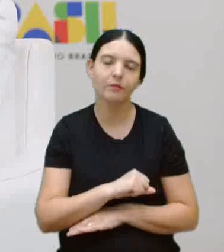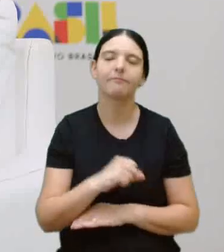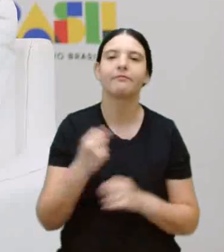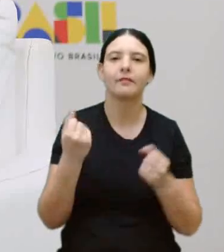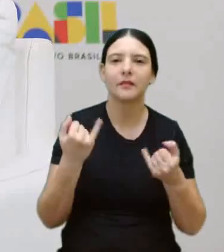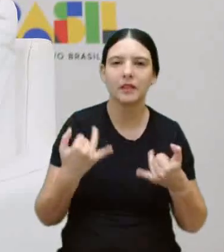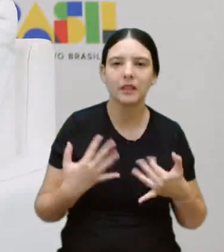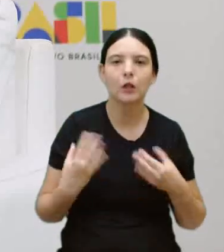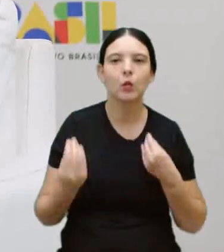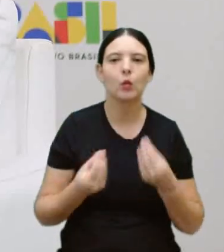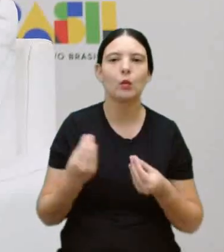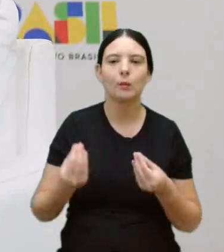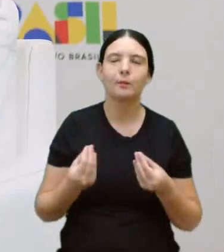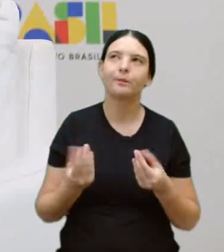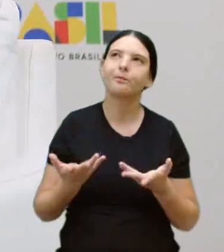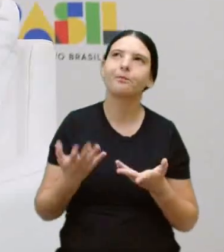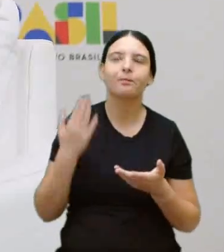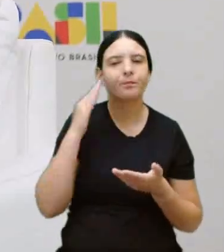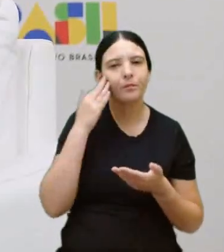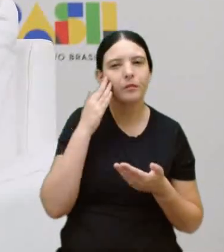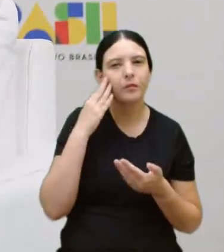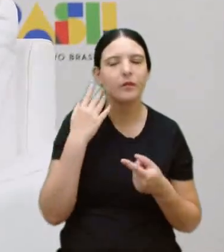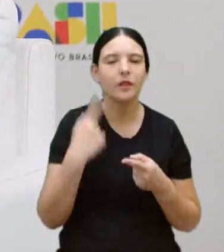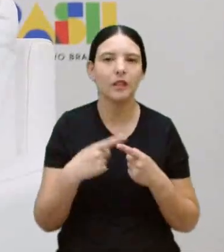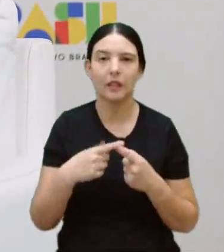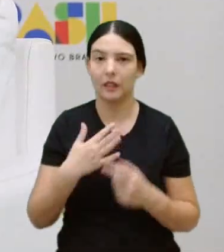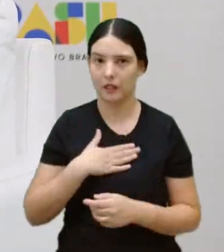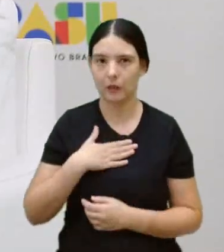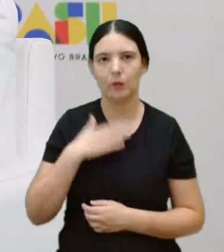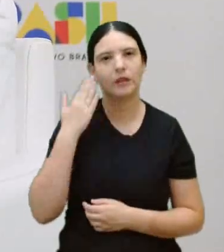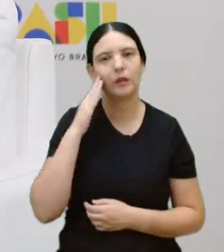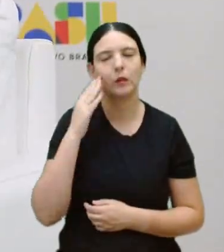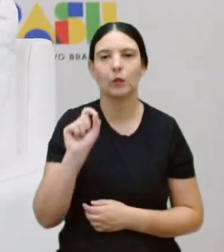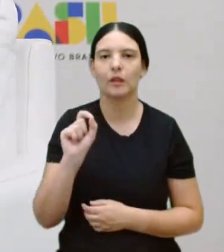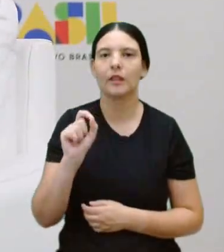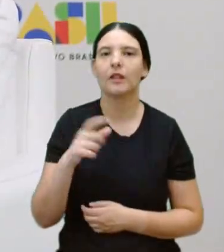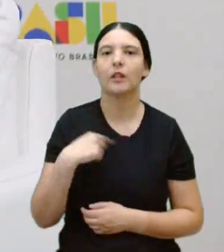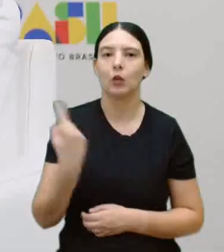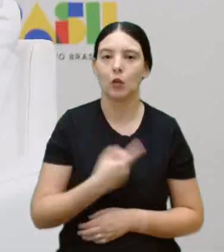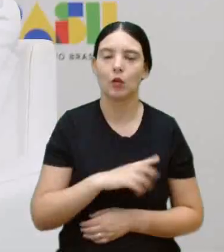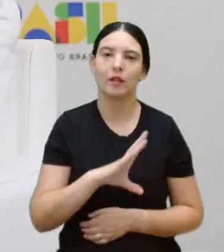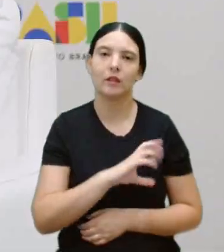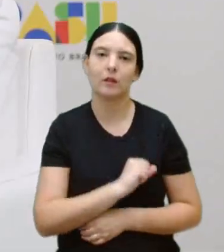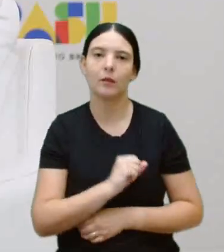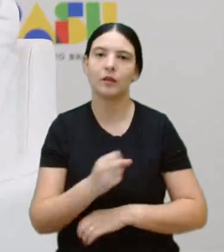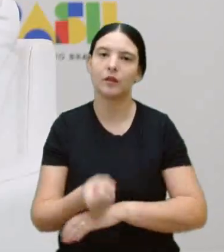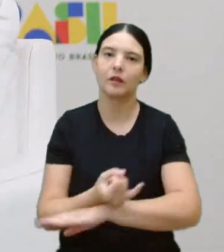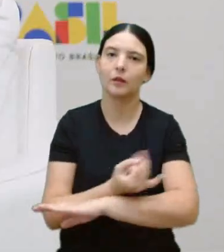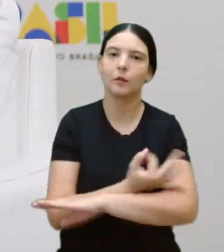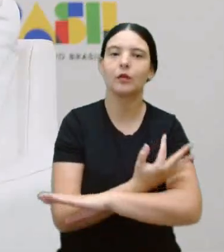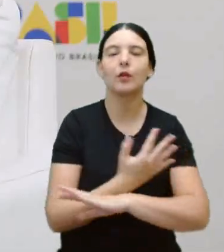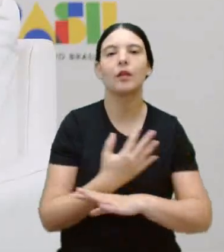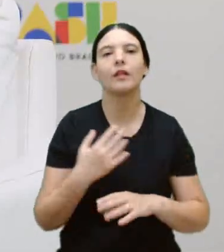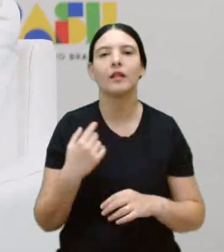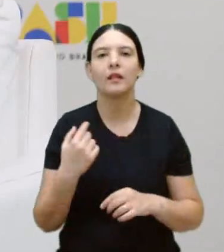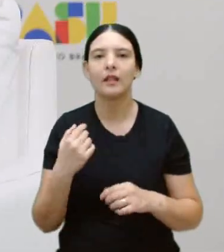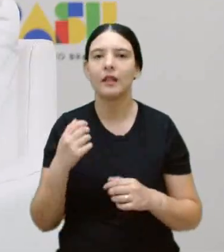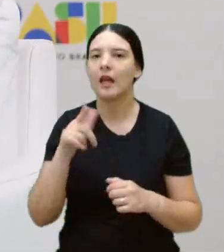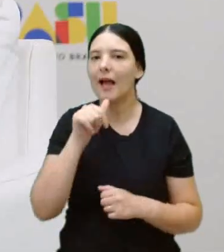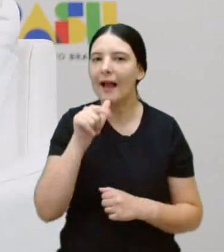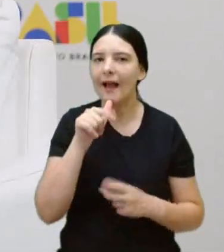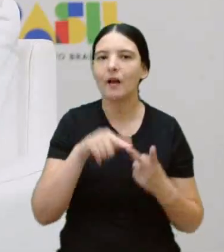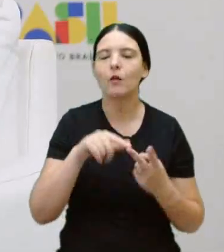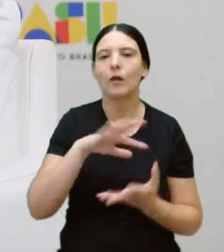interpretar o Orumilá, a interpretação que eu faço, é que os nossos afetos, emoções, se comportam como água, terra, ar